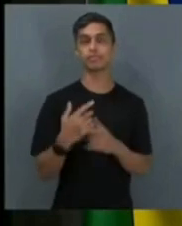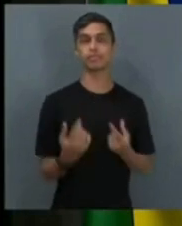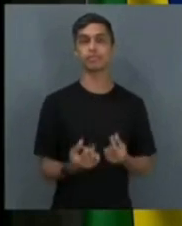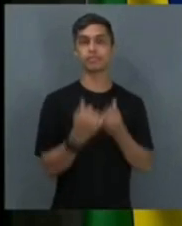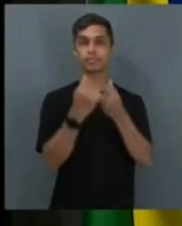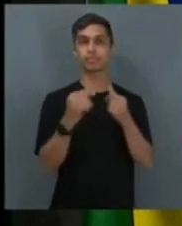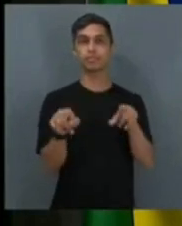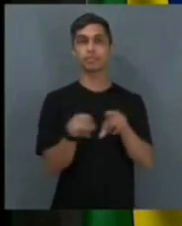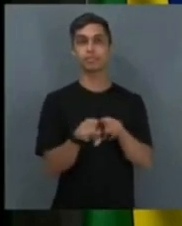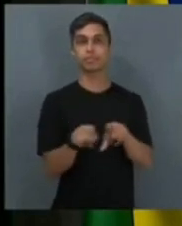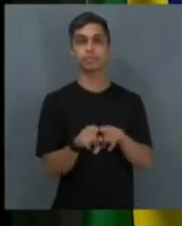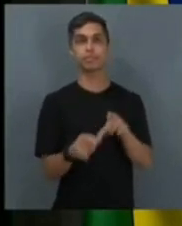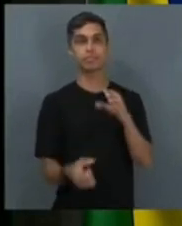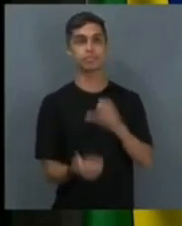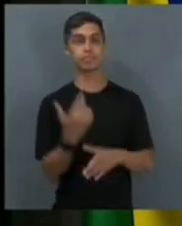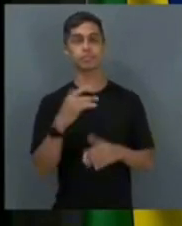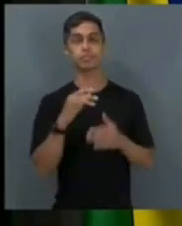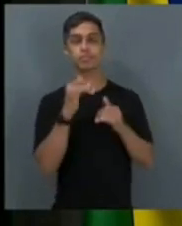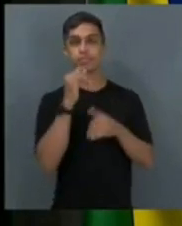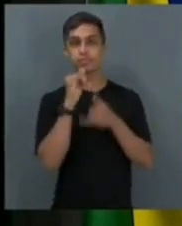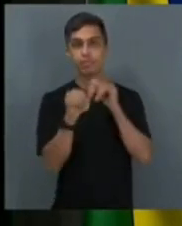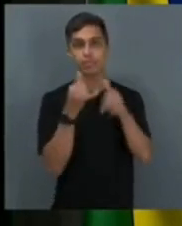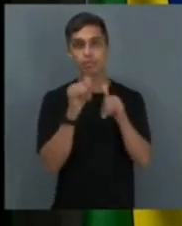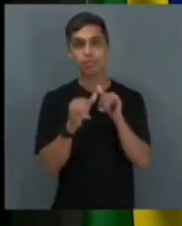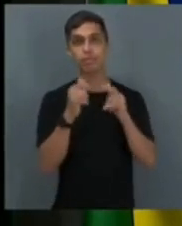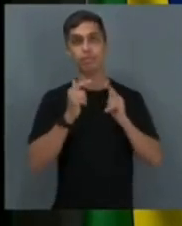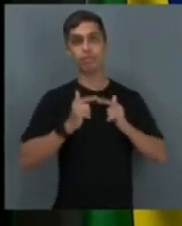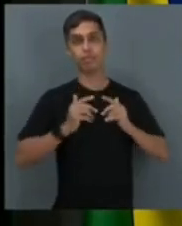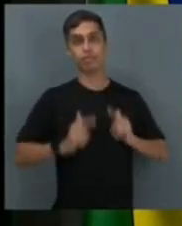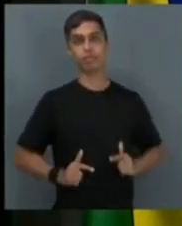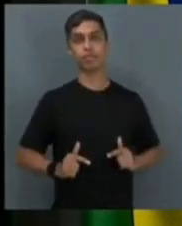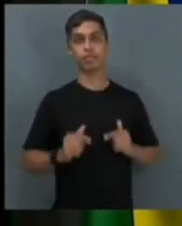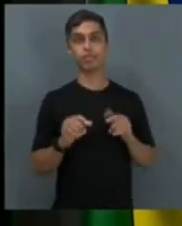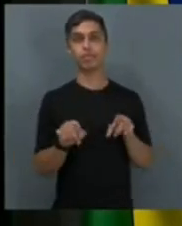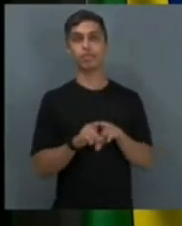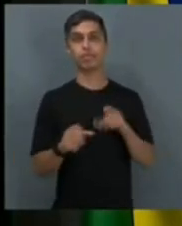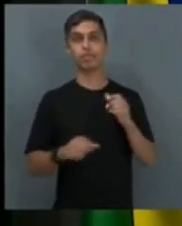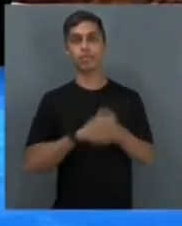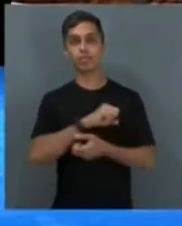acima de tudo, gerando energia limpa e sustentável. Era isso, senhor presidente. Obrigado.